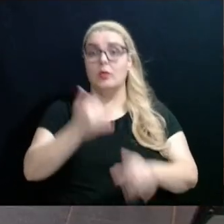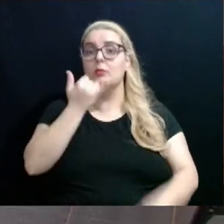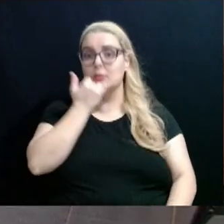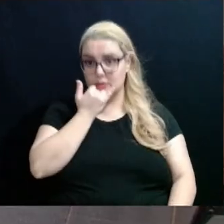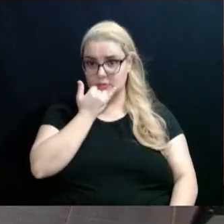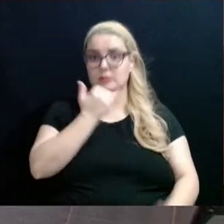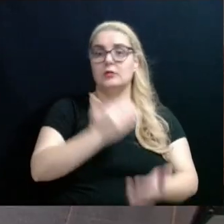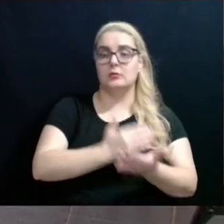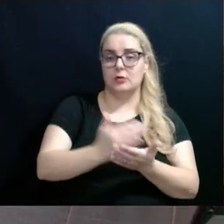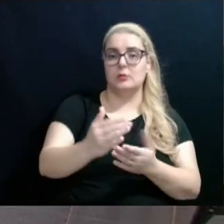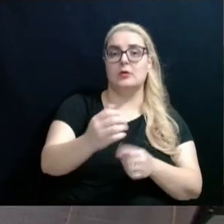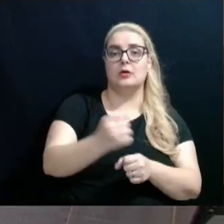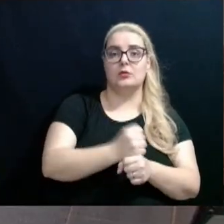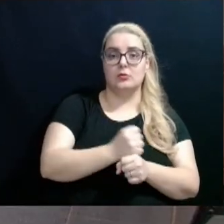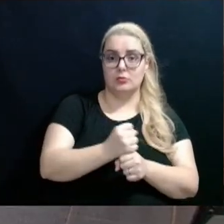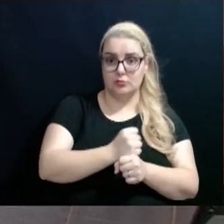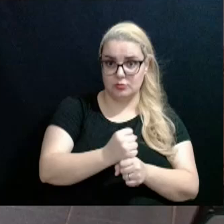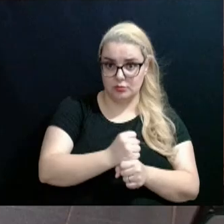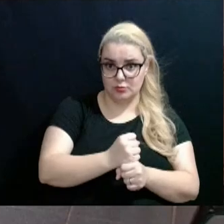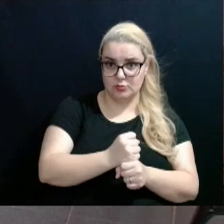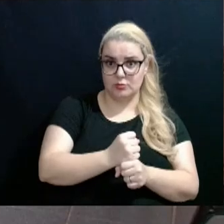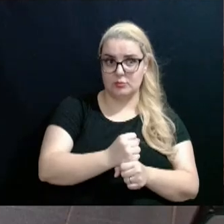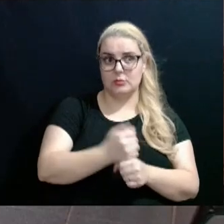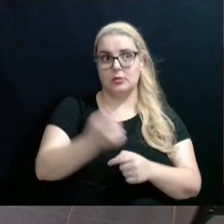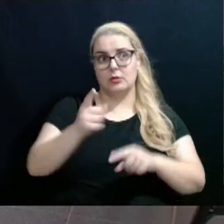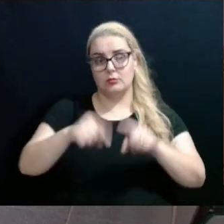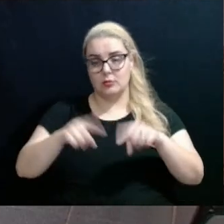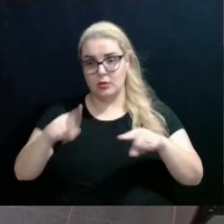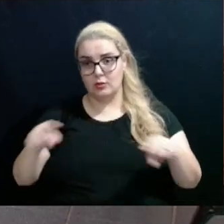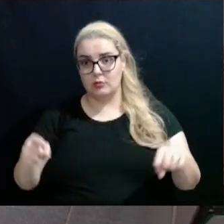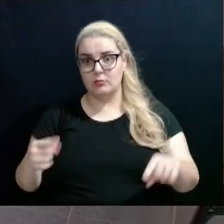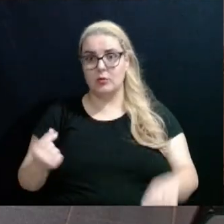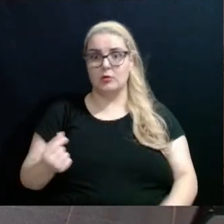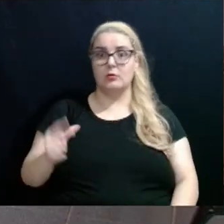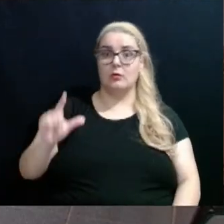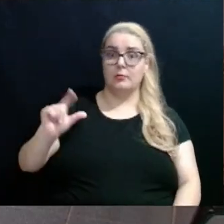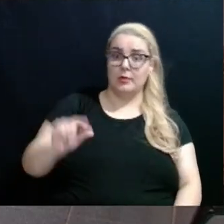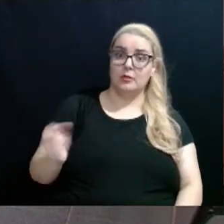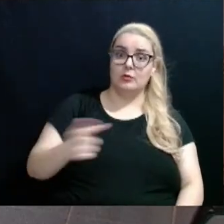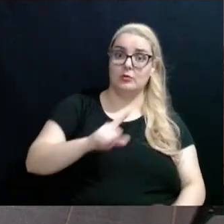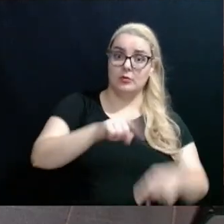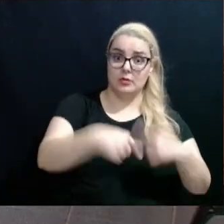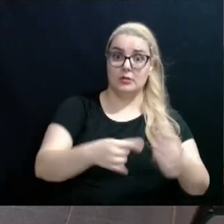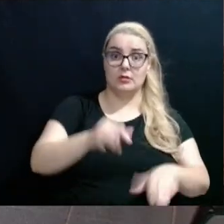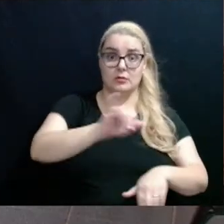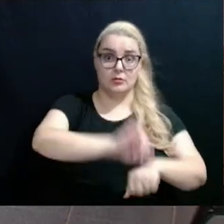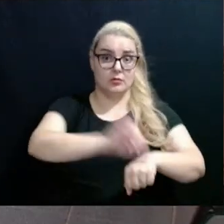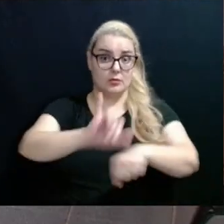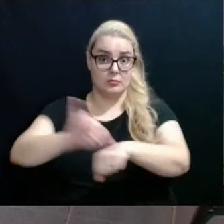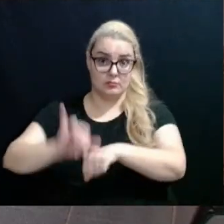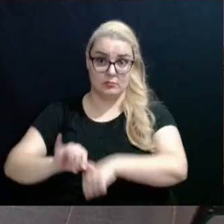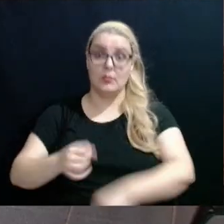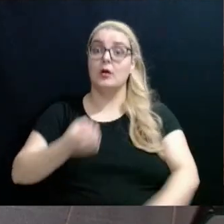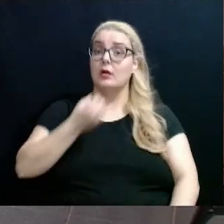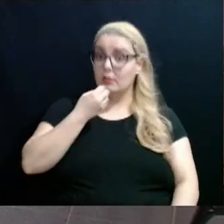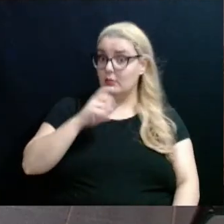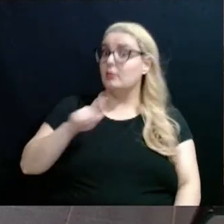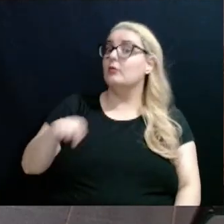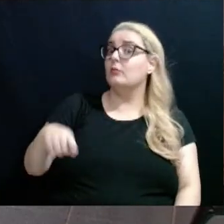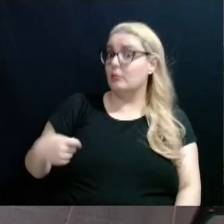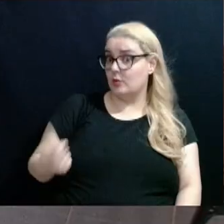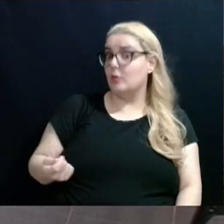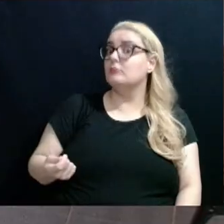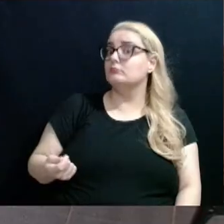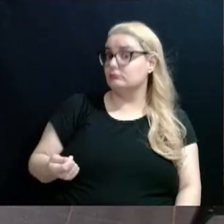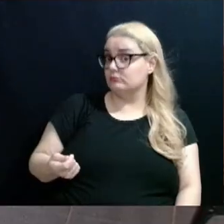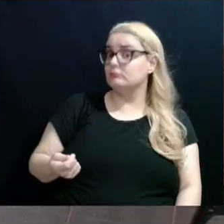o ano com uma variação de preço menor do que das outras capitais é um bom sinal, né? Pelo menos a gente